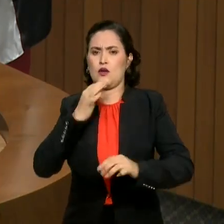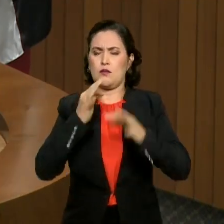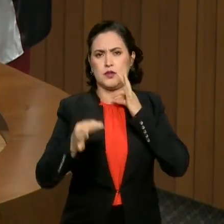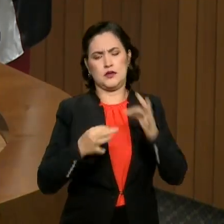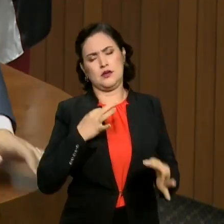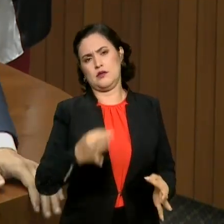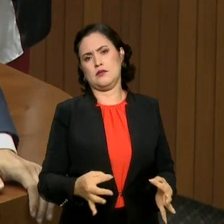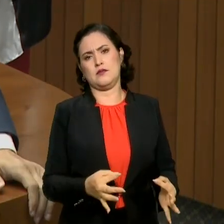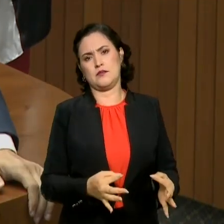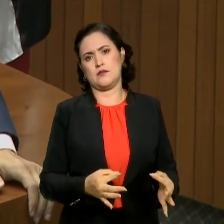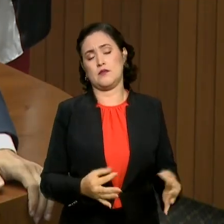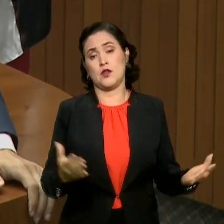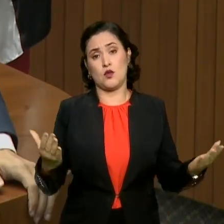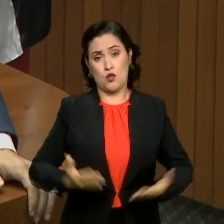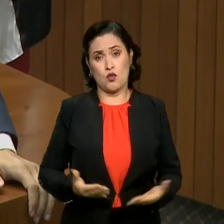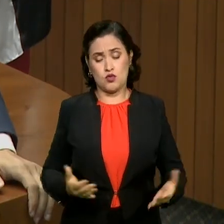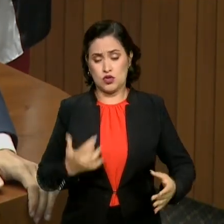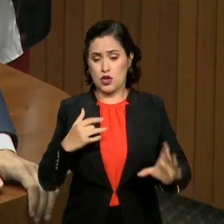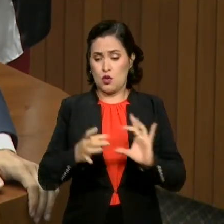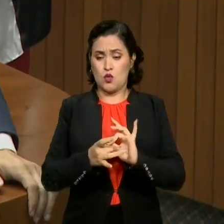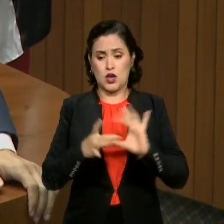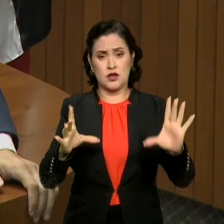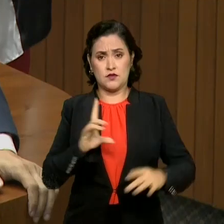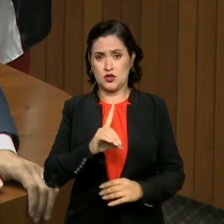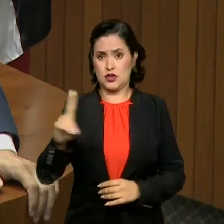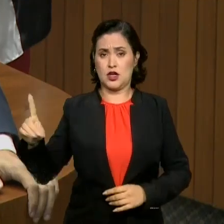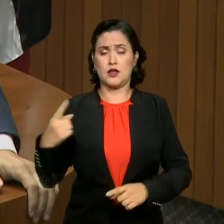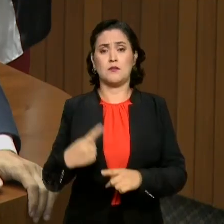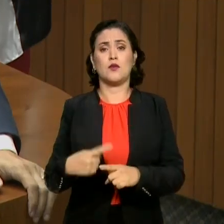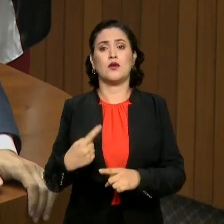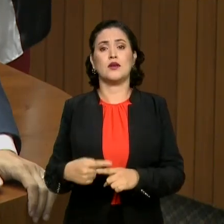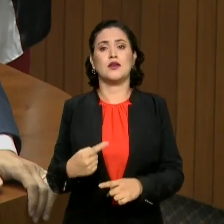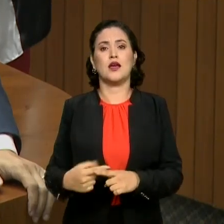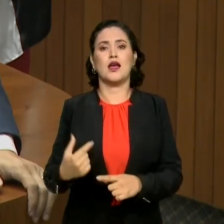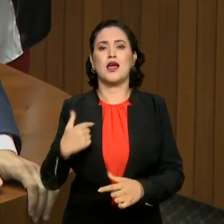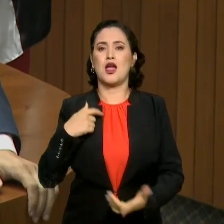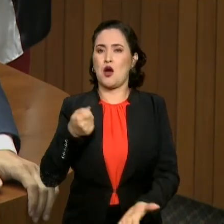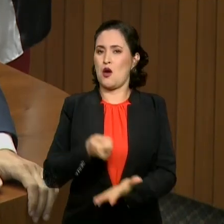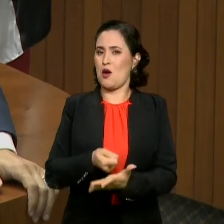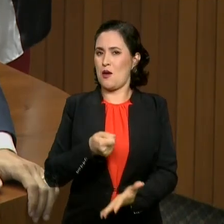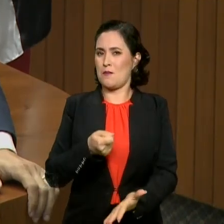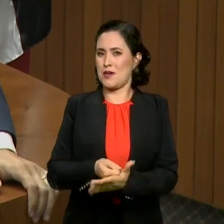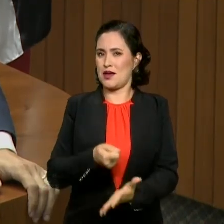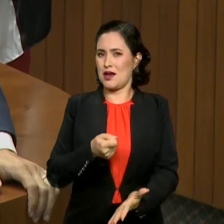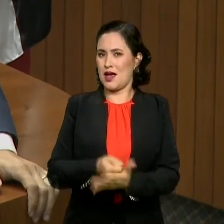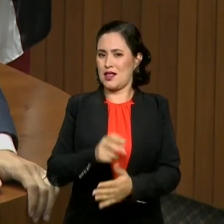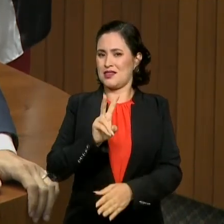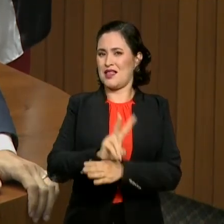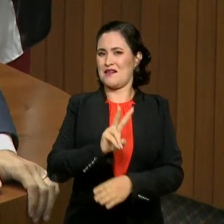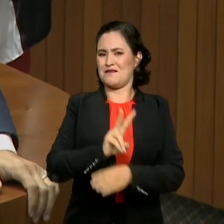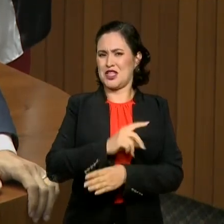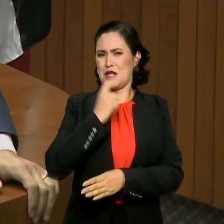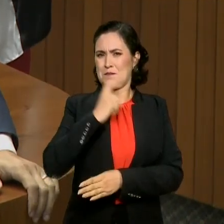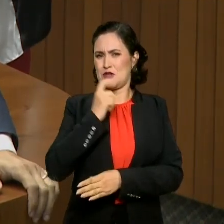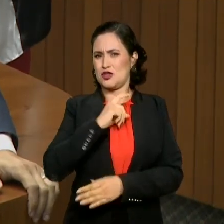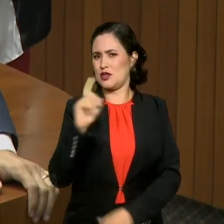a defender nada em que eu não acredite. Eu não sou arauto de